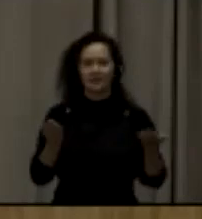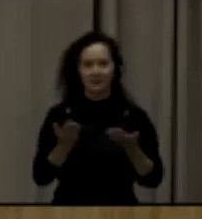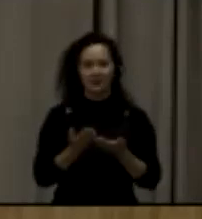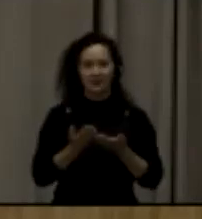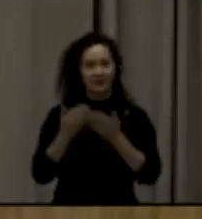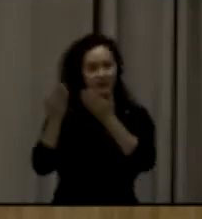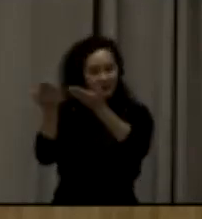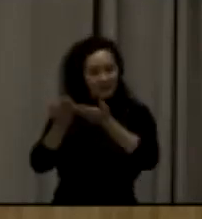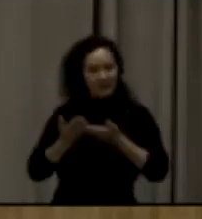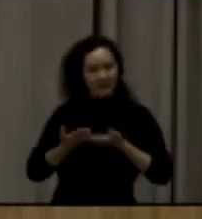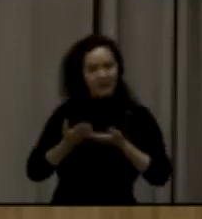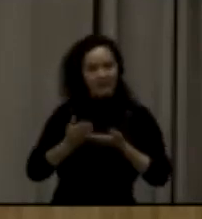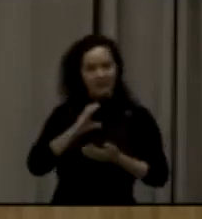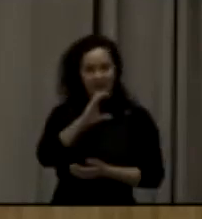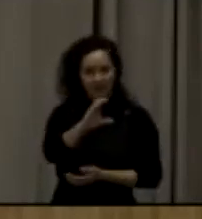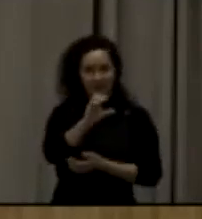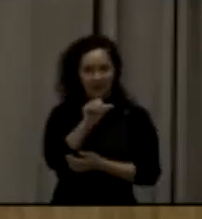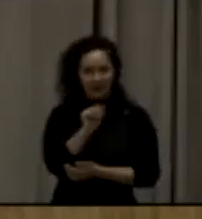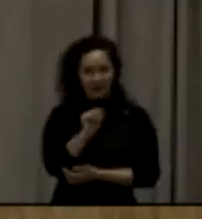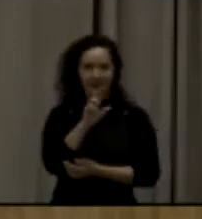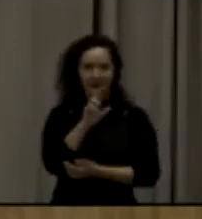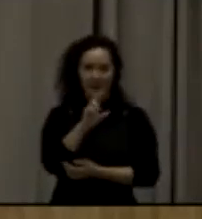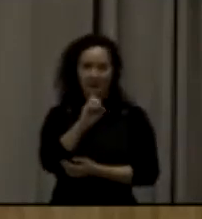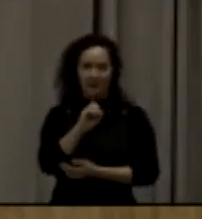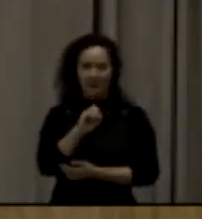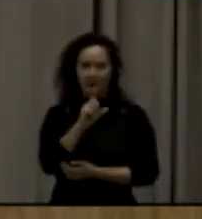Agora vamos passar para a Carolina